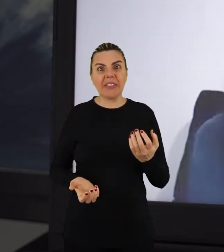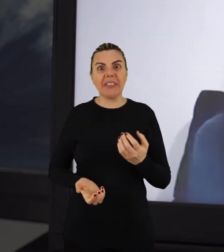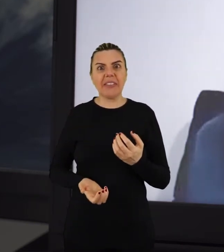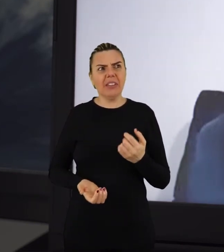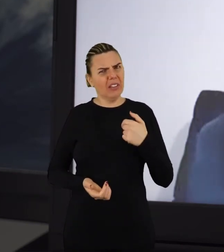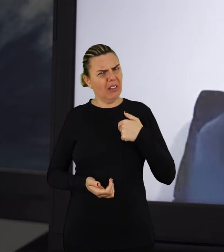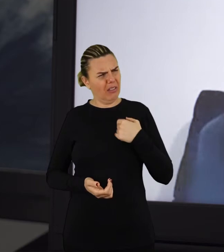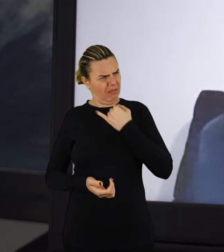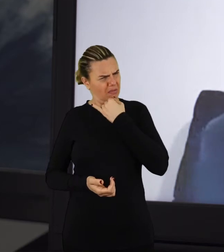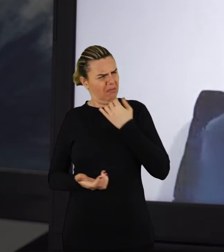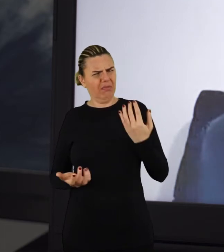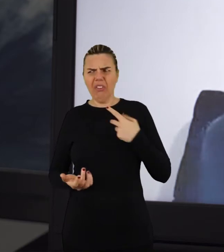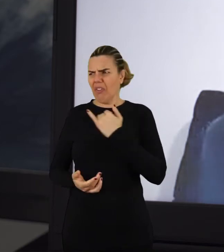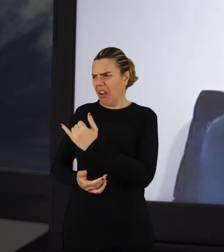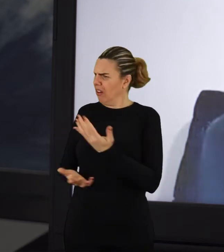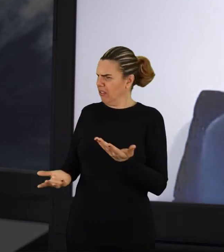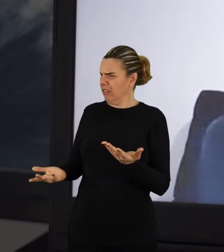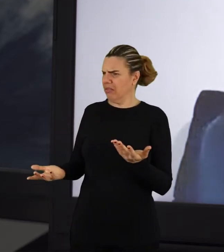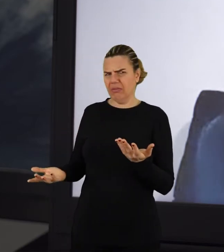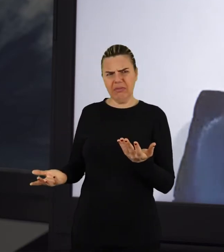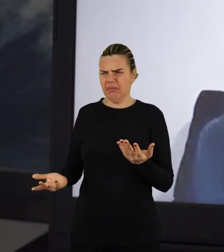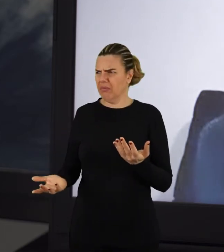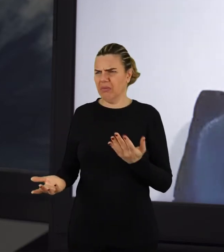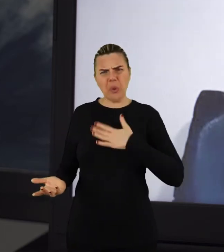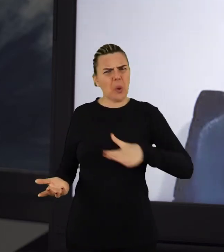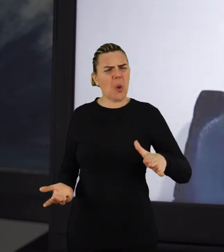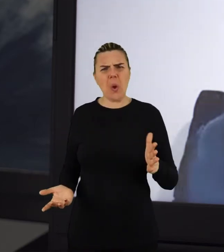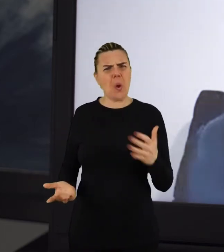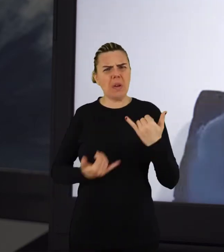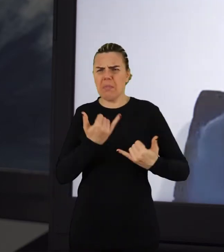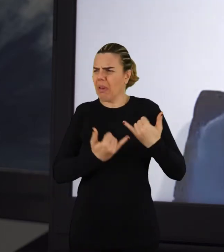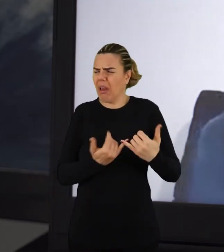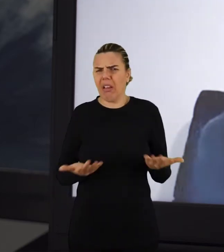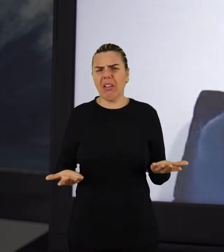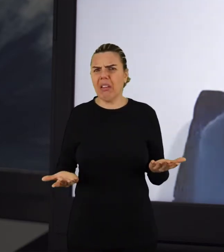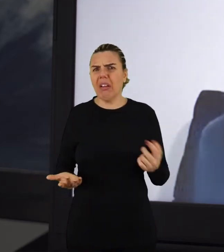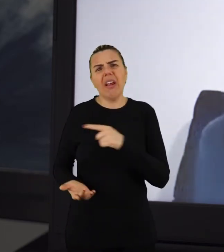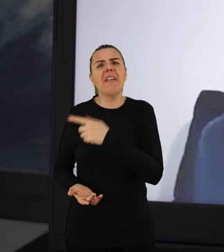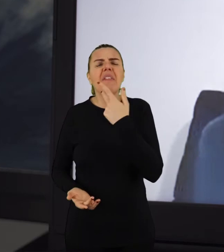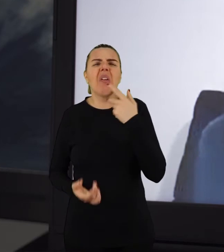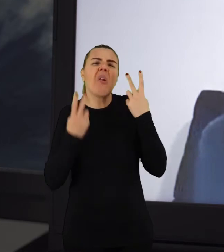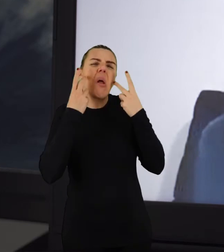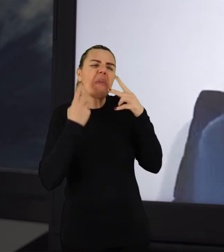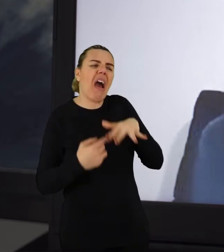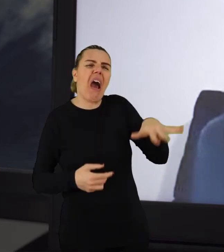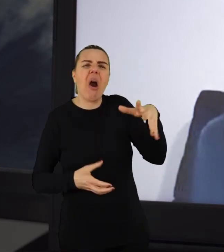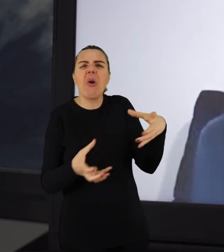eu fiquei chateada. Eu falei pro André, eu disse que eu não estava gostando daquela brincadeira, mas o André disse que era normal